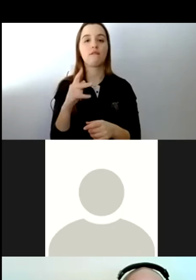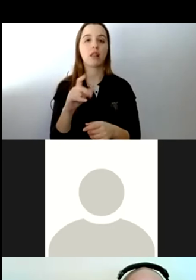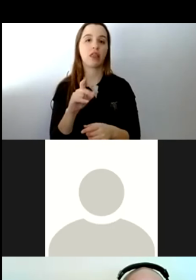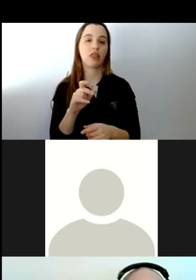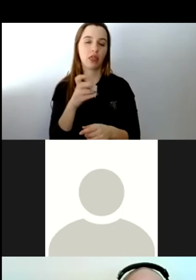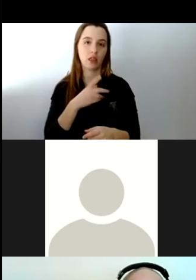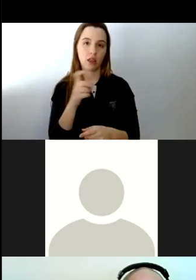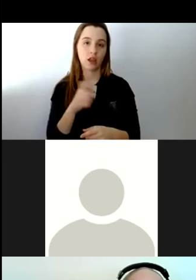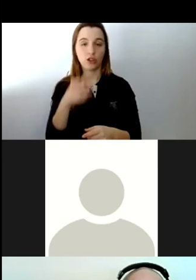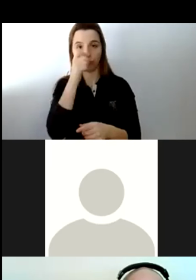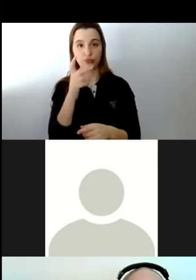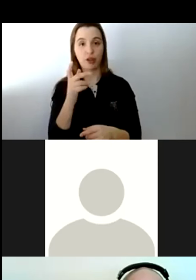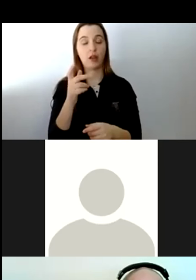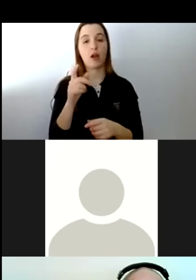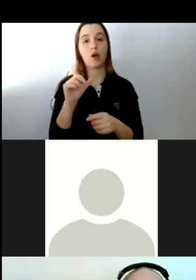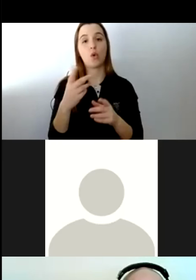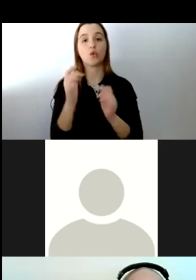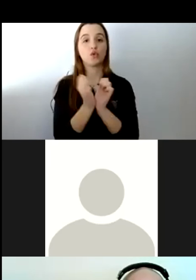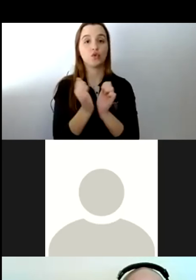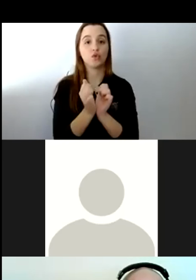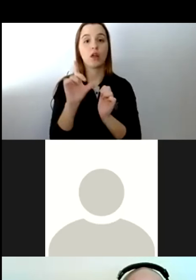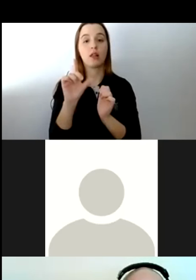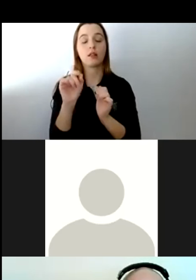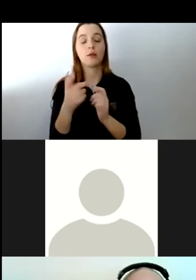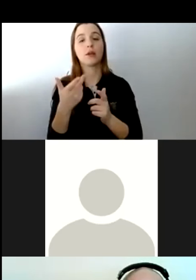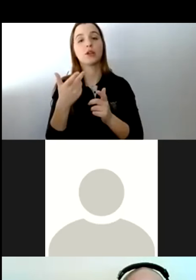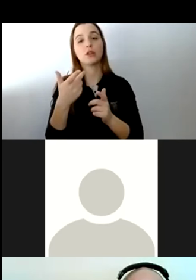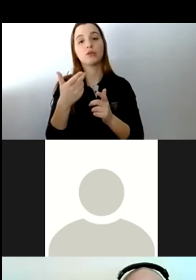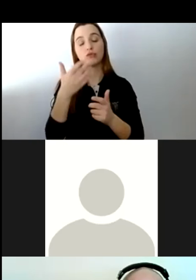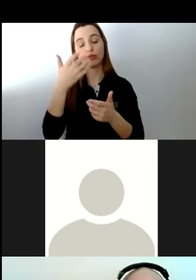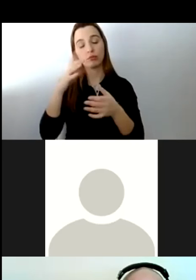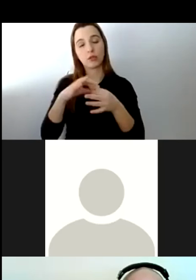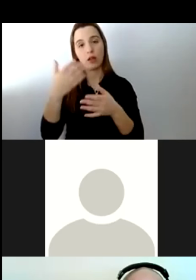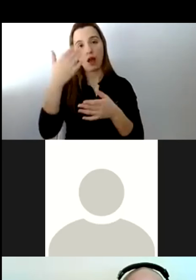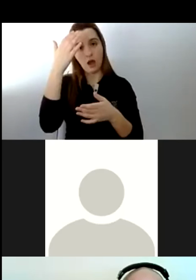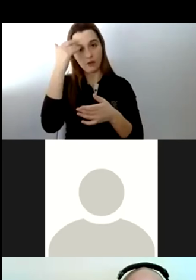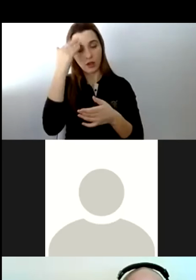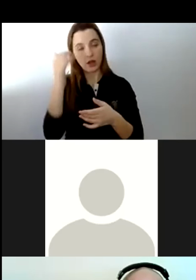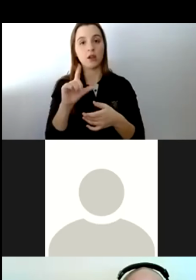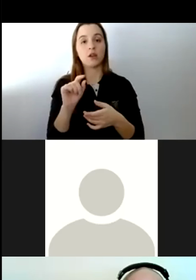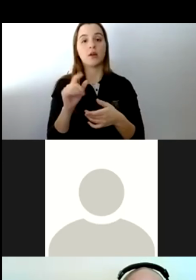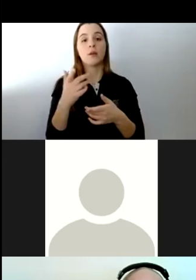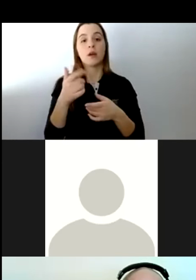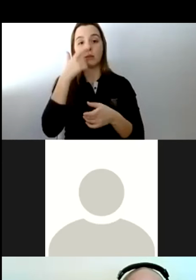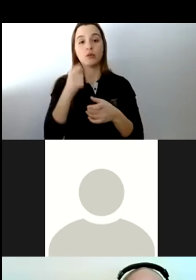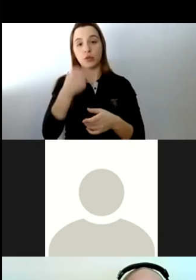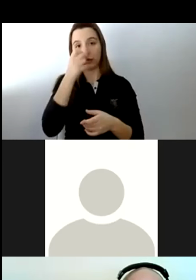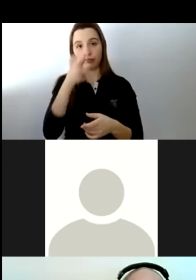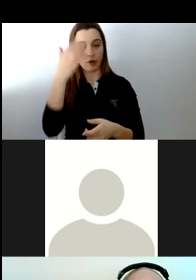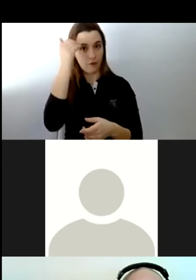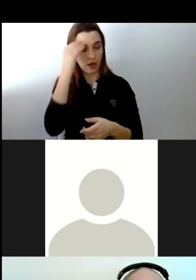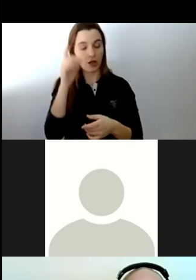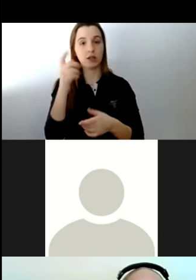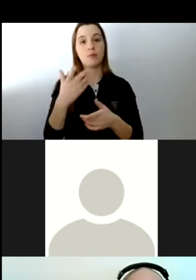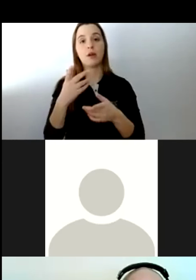geral da Segurança Social e do regime do Seguro Social Voluntário, a pensionistas de velhice e de sobrevivência do regime